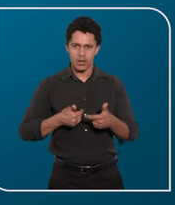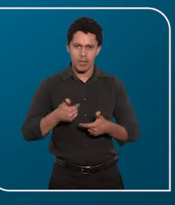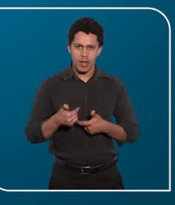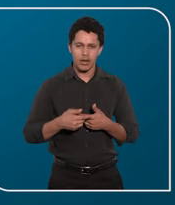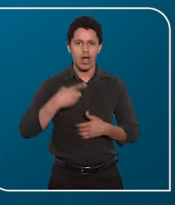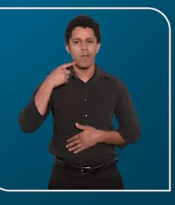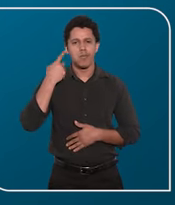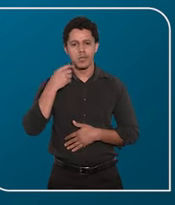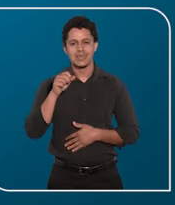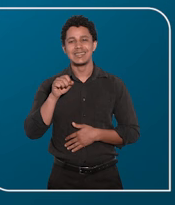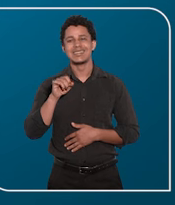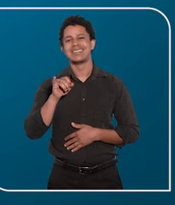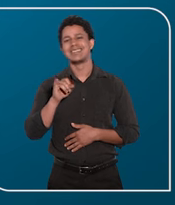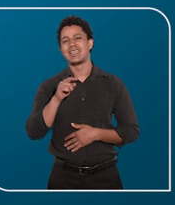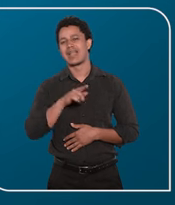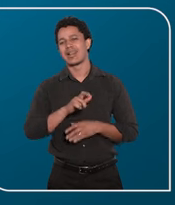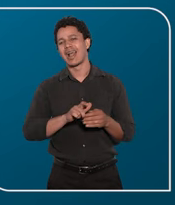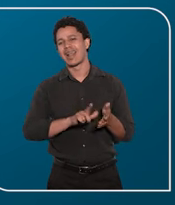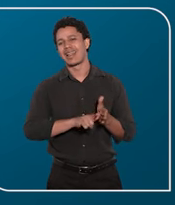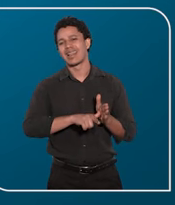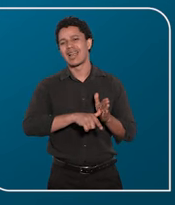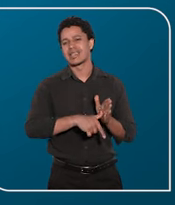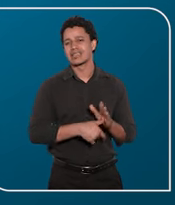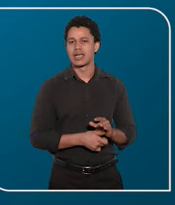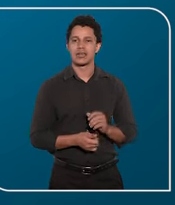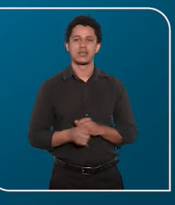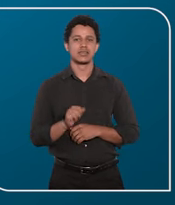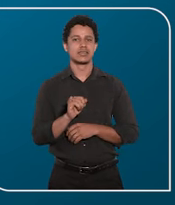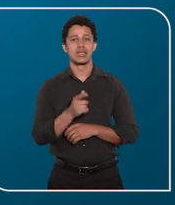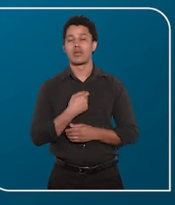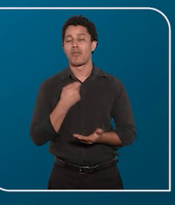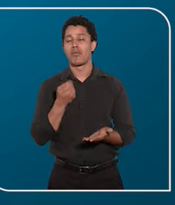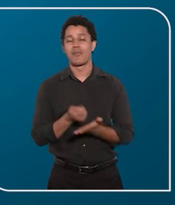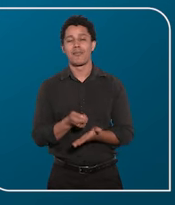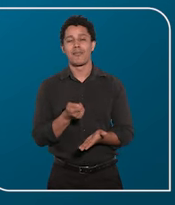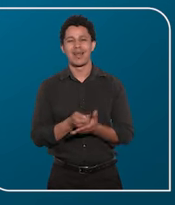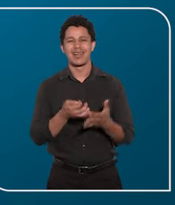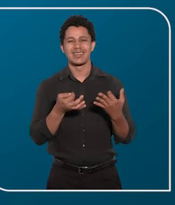atividade se ele está atrasado, ou seja, se ele não está contribuindo com